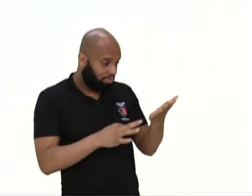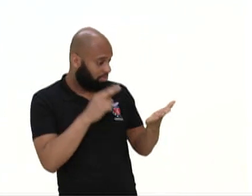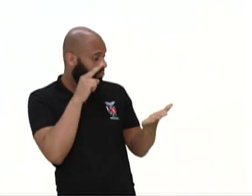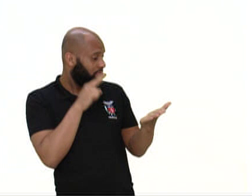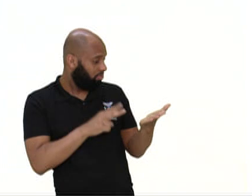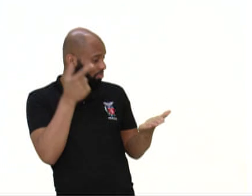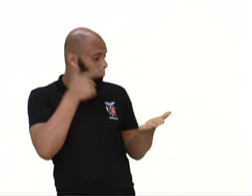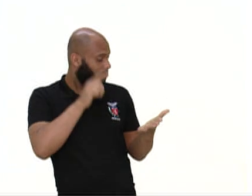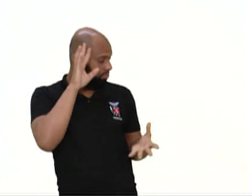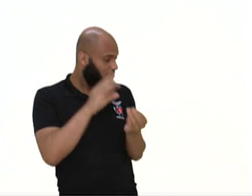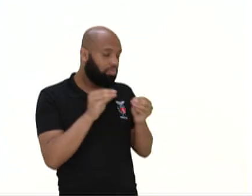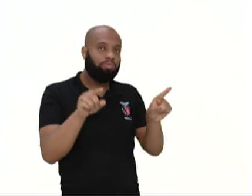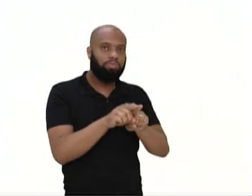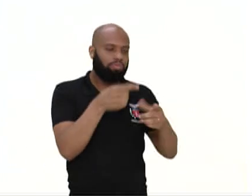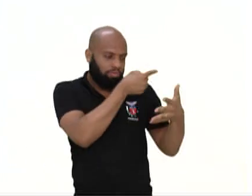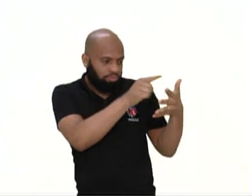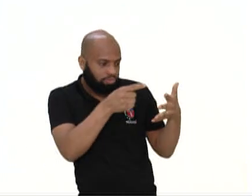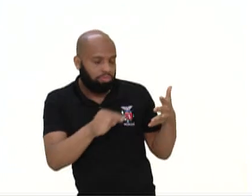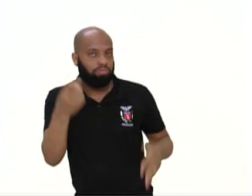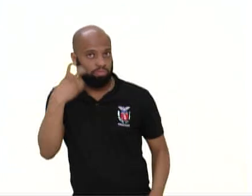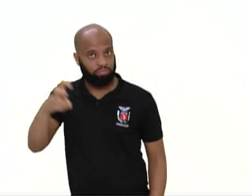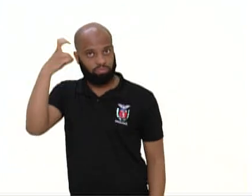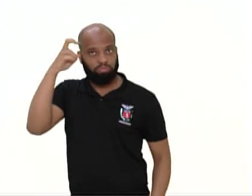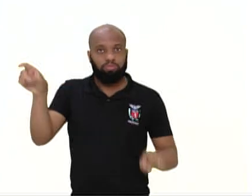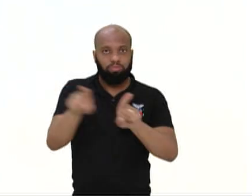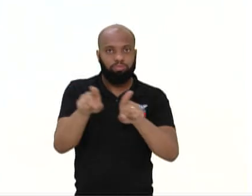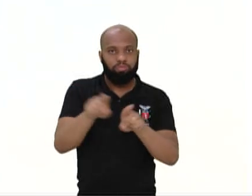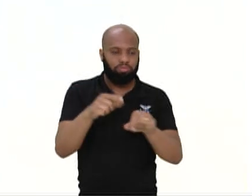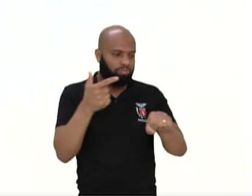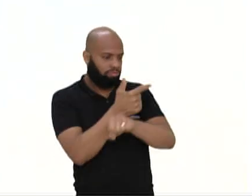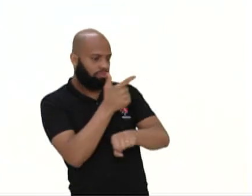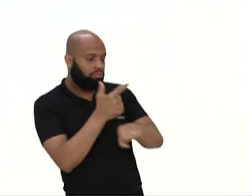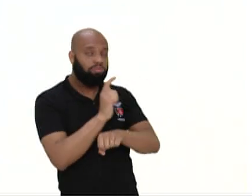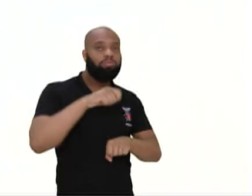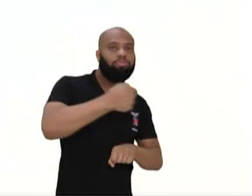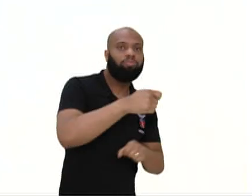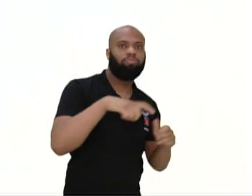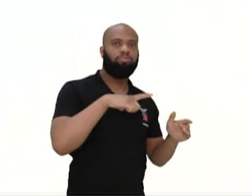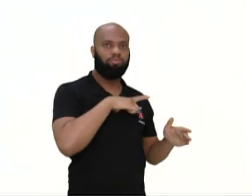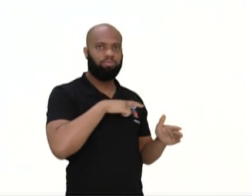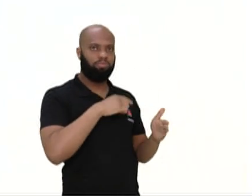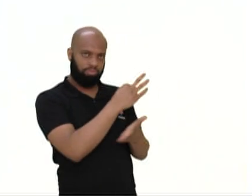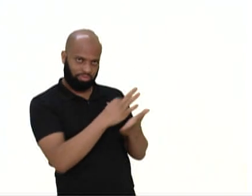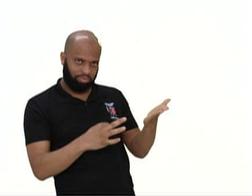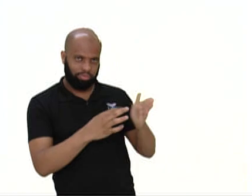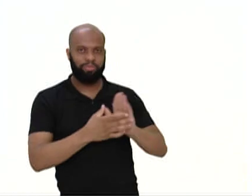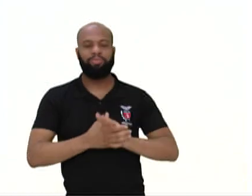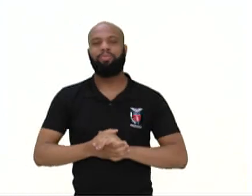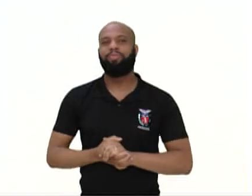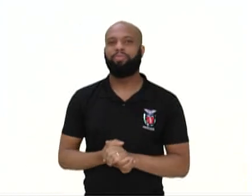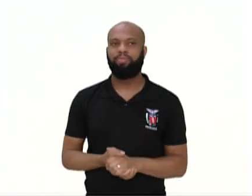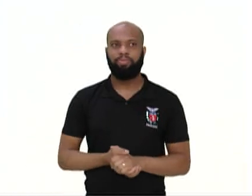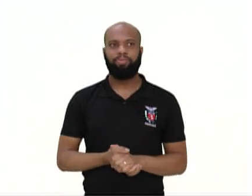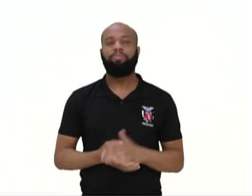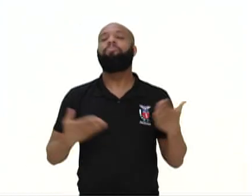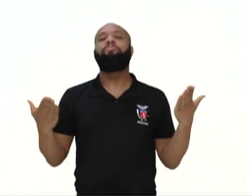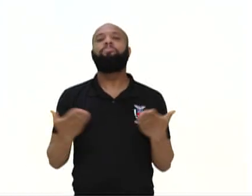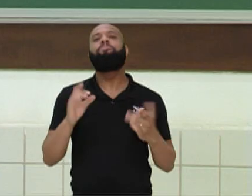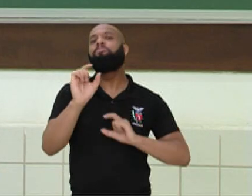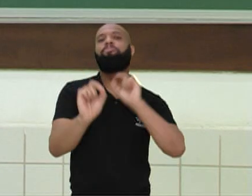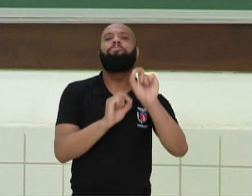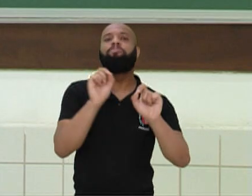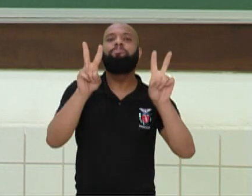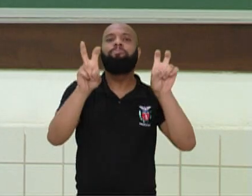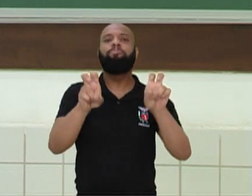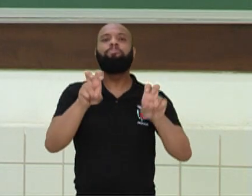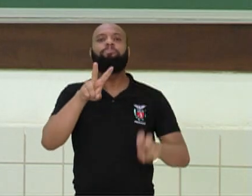texto, aspectos culturais e léxico a partir do texto. E hoje,